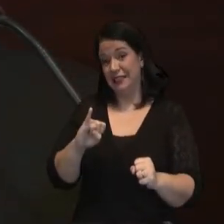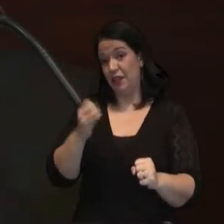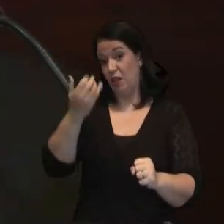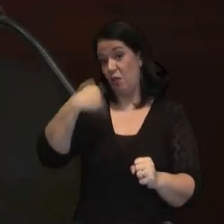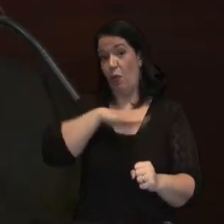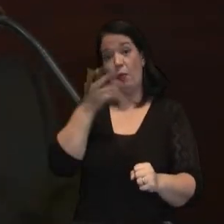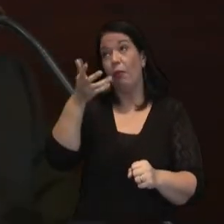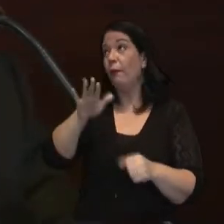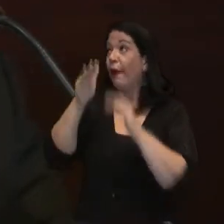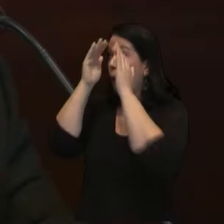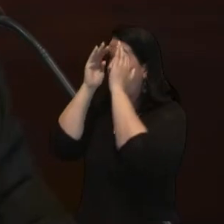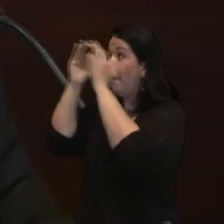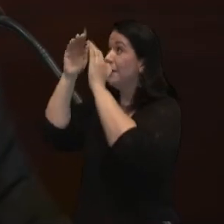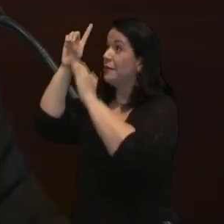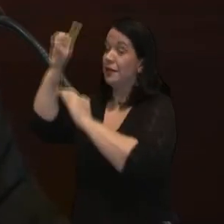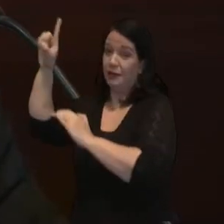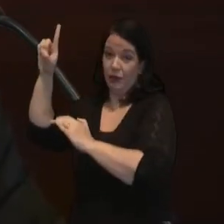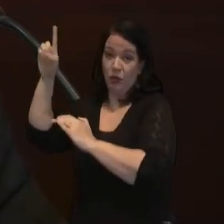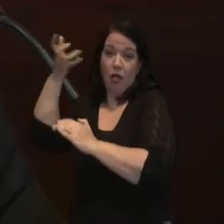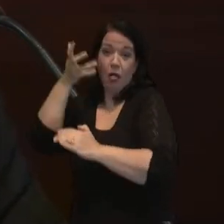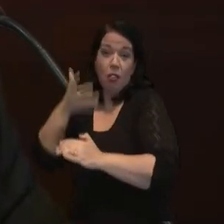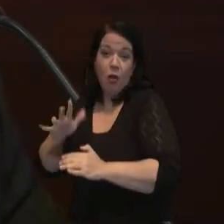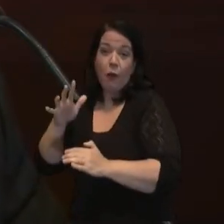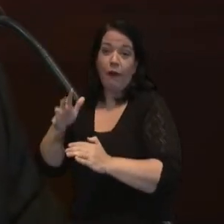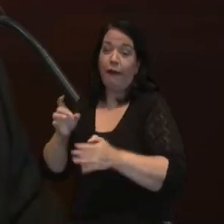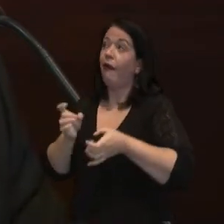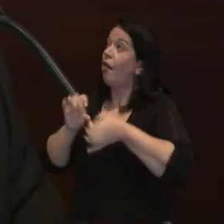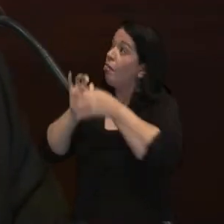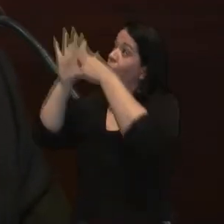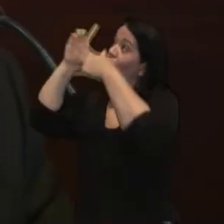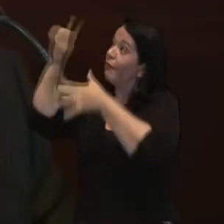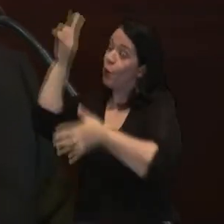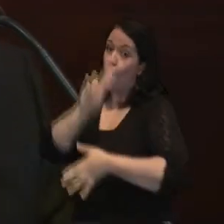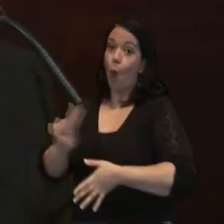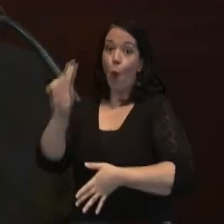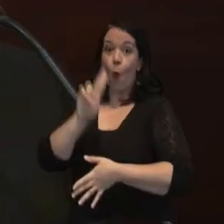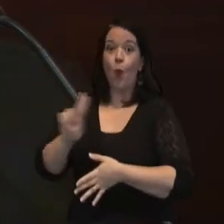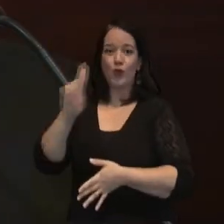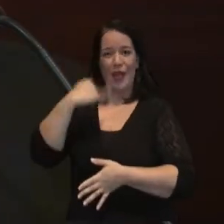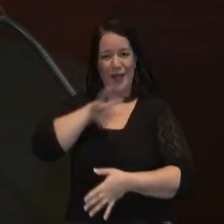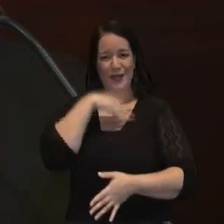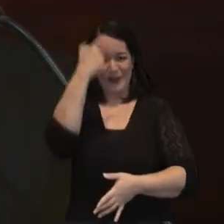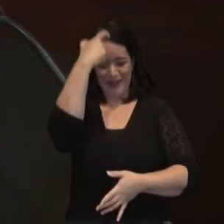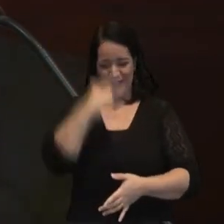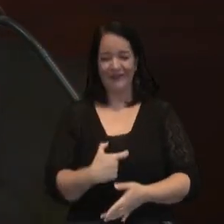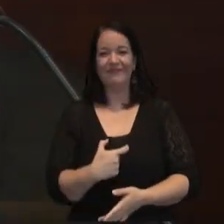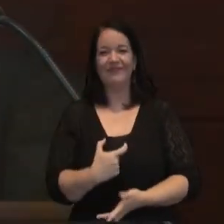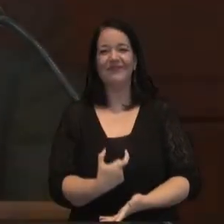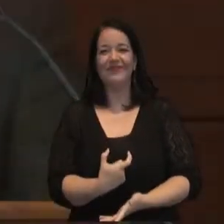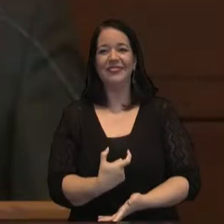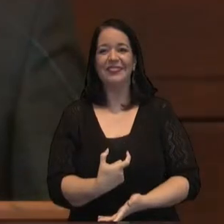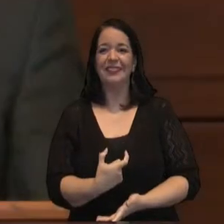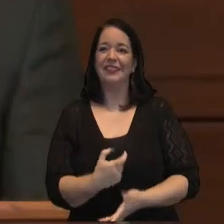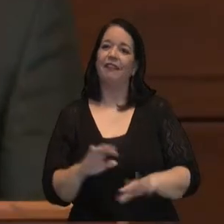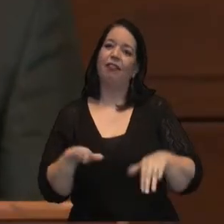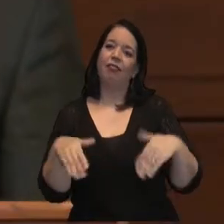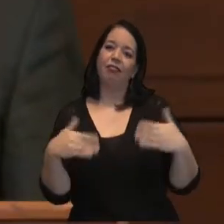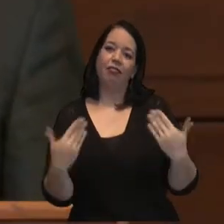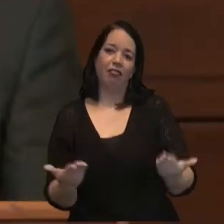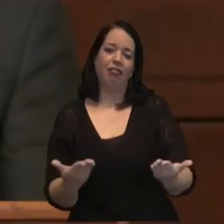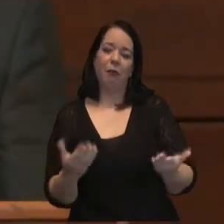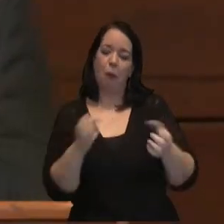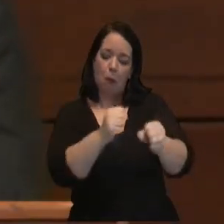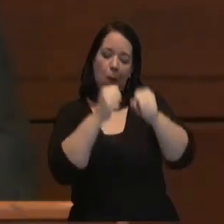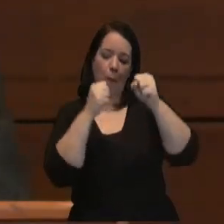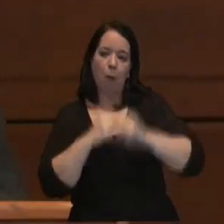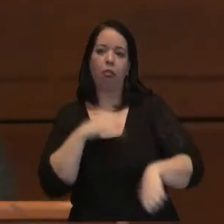temor de Deus, ele se transforma em corrupção pessoal do mais baixo nível. E infelizmente é o que